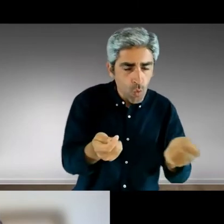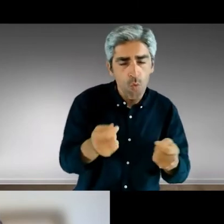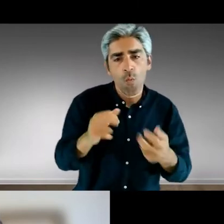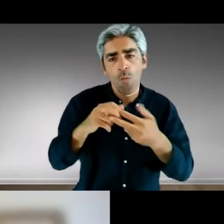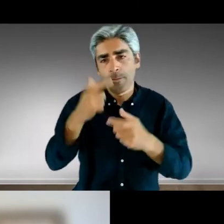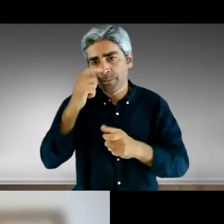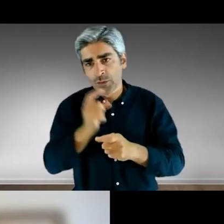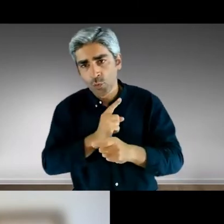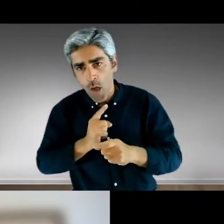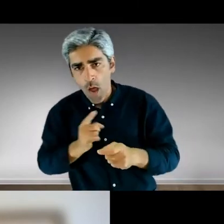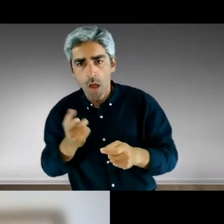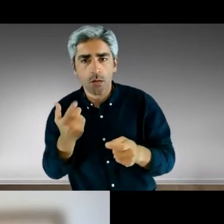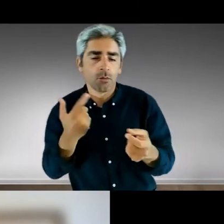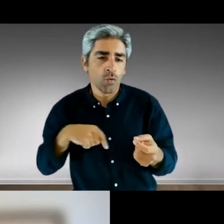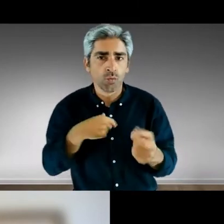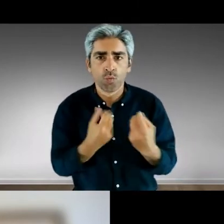sermos sensíveis.